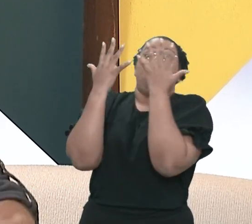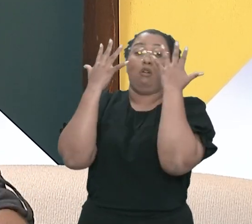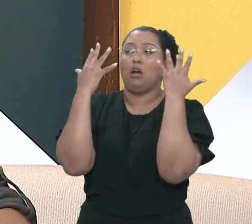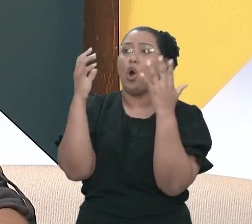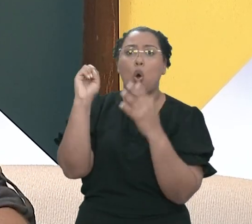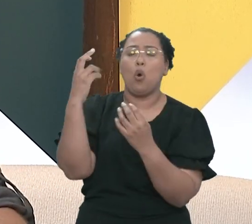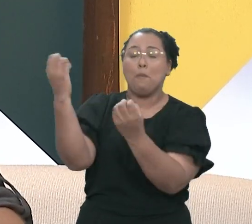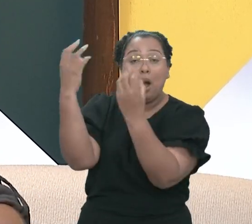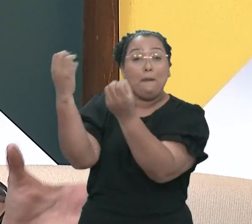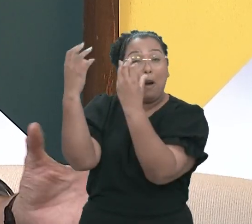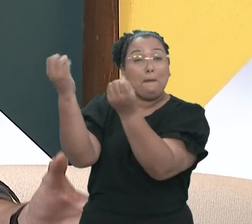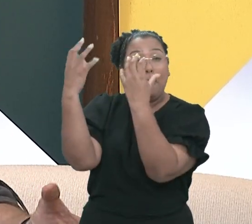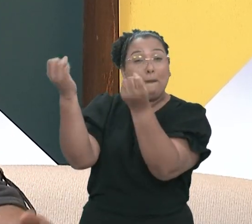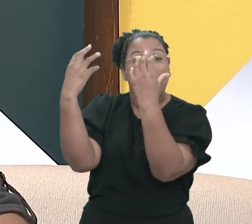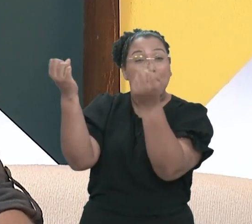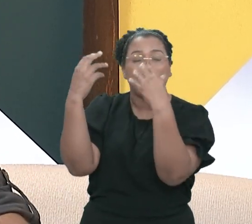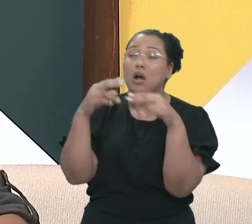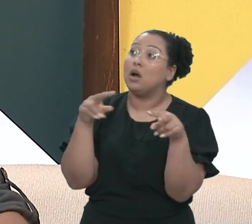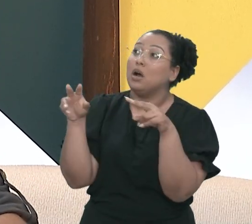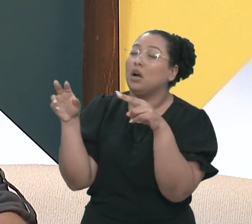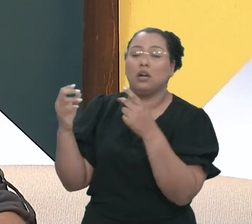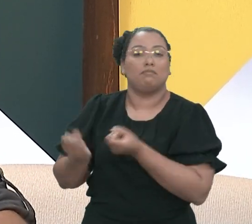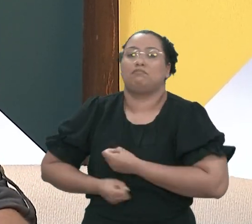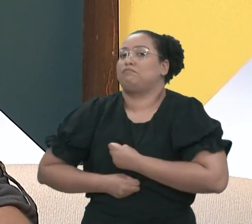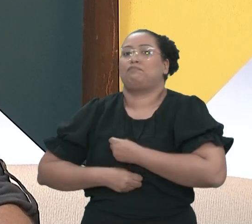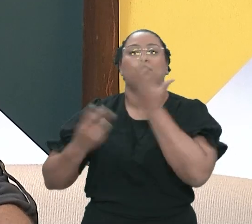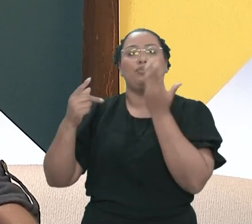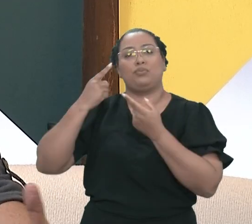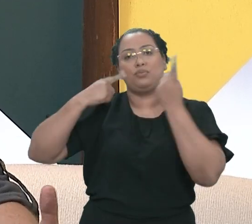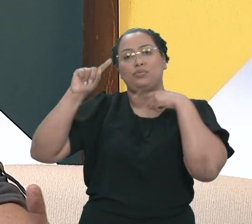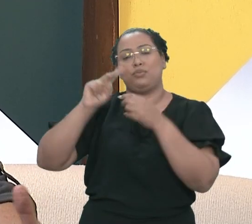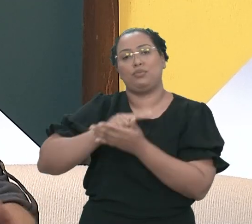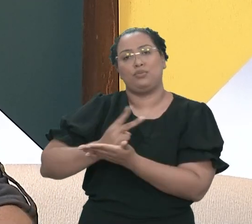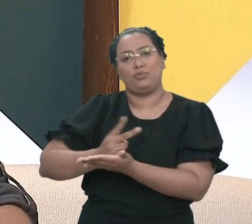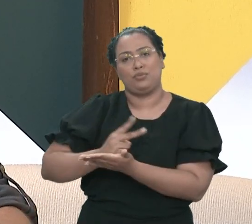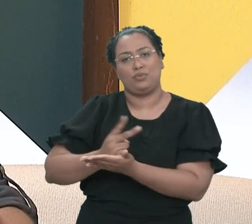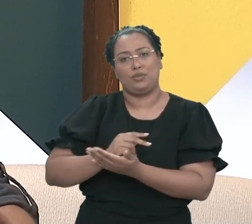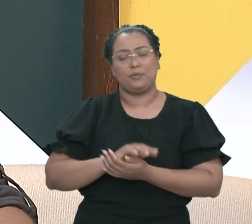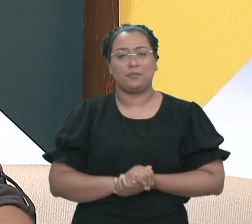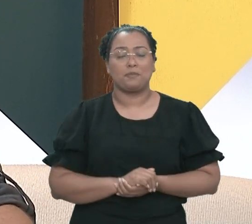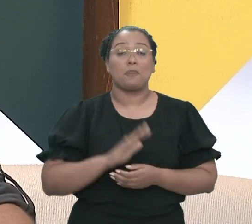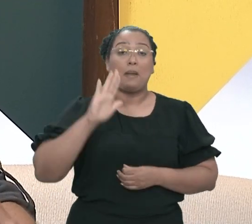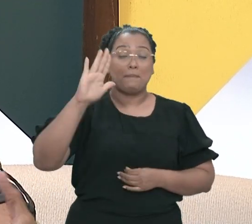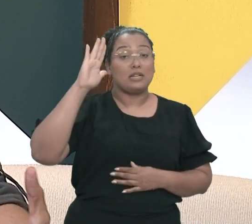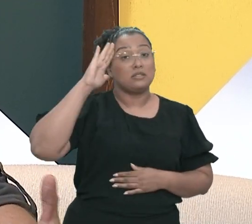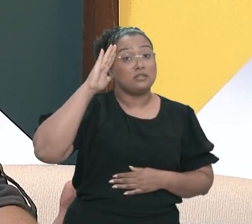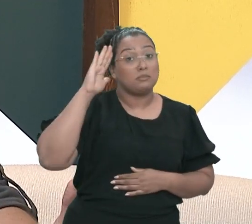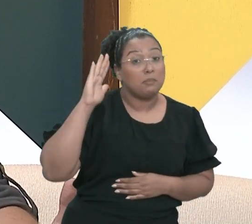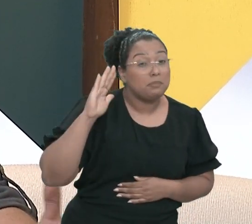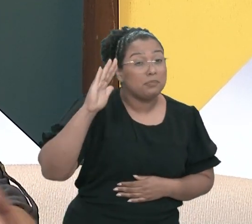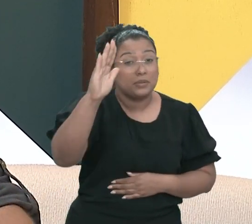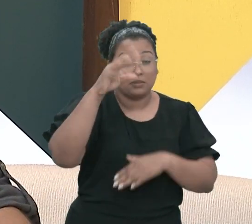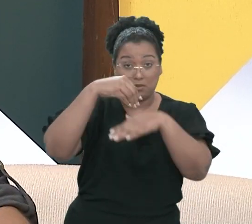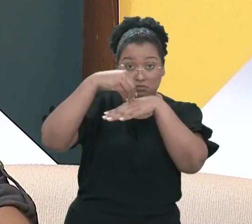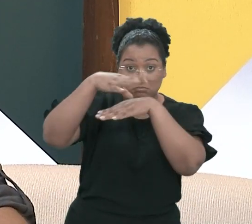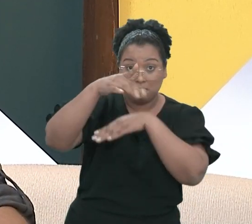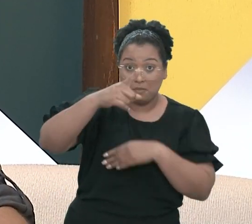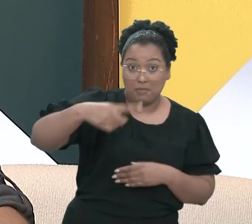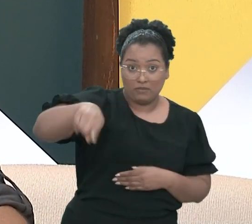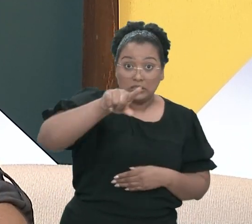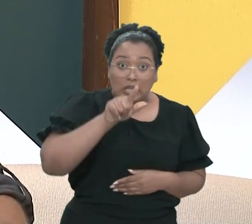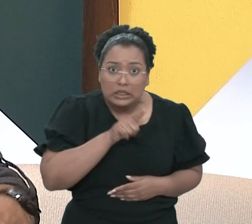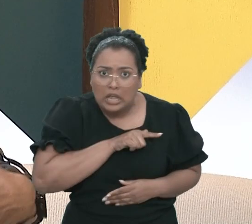piscam numa alta frequência, pode ser um gatilho de crise. Mas os principais gatilhos de crise, que a gente até recomenda para todo mundo que